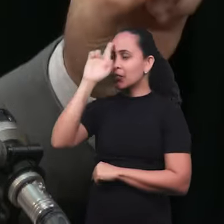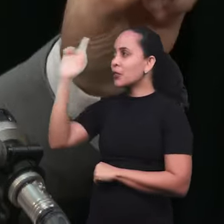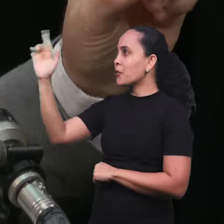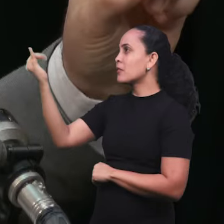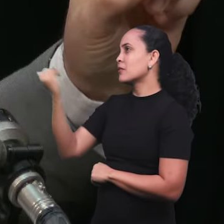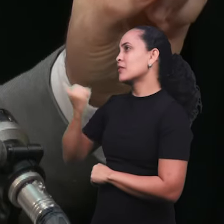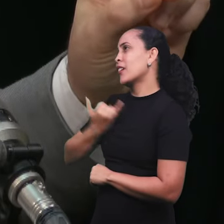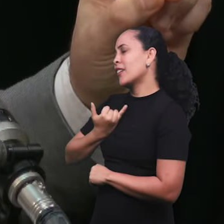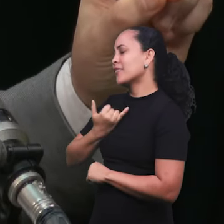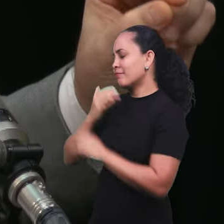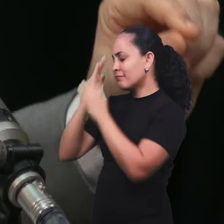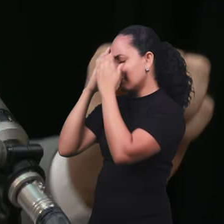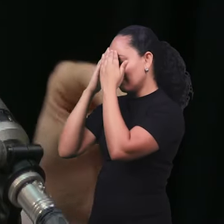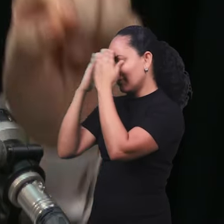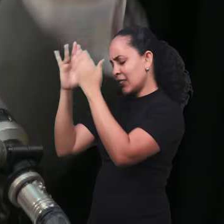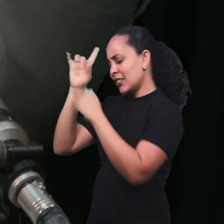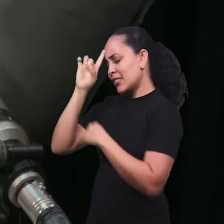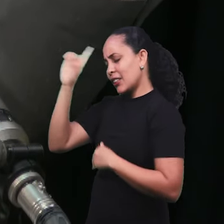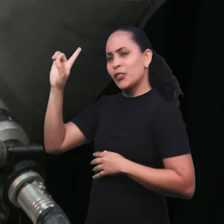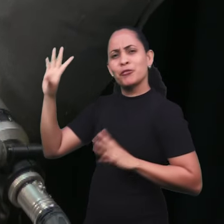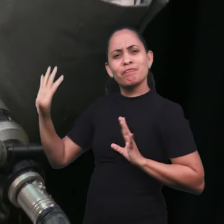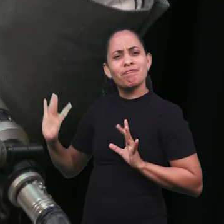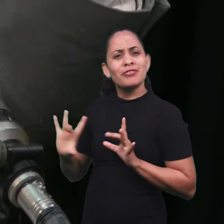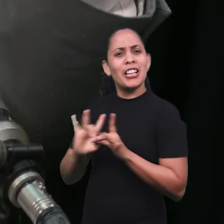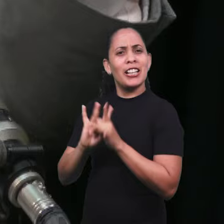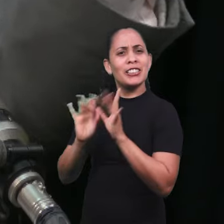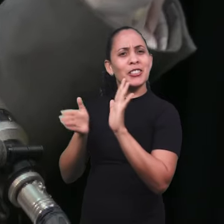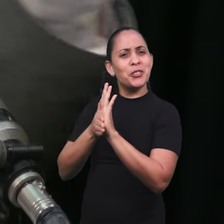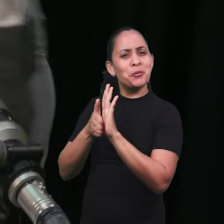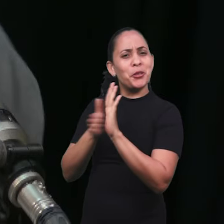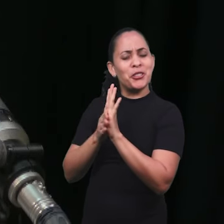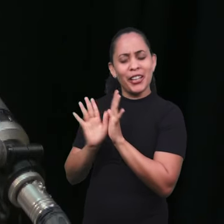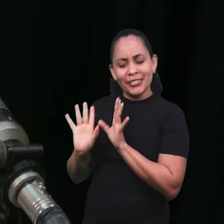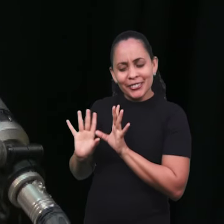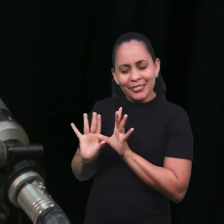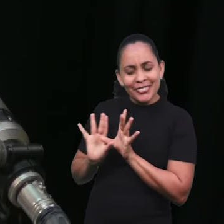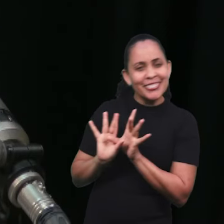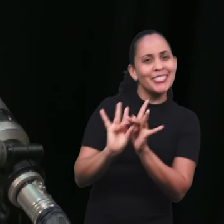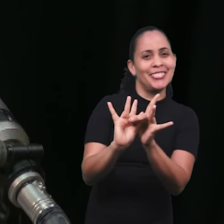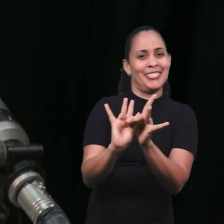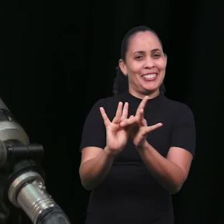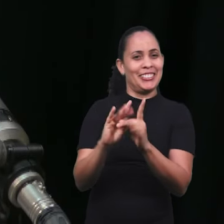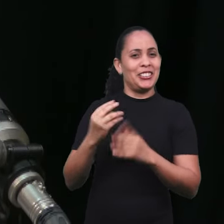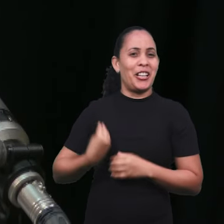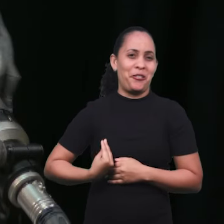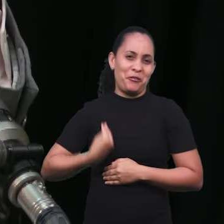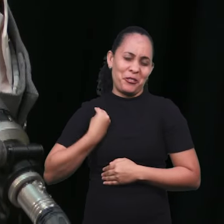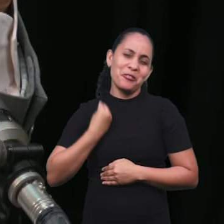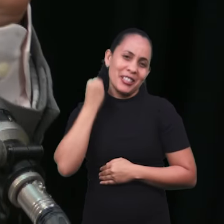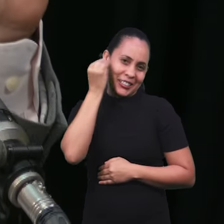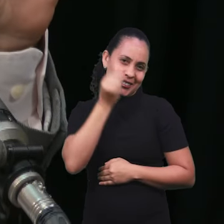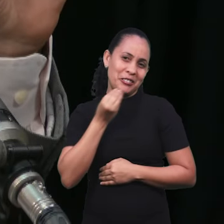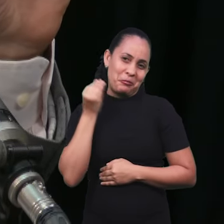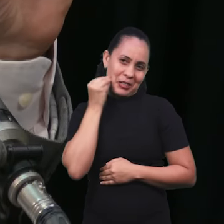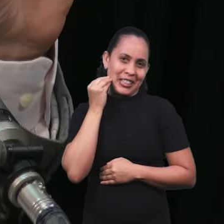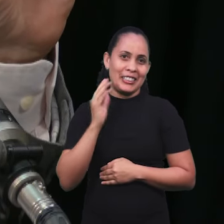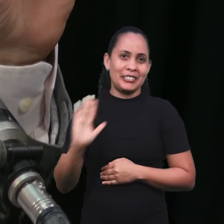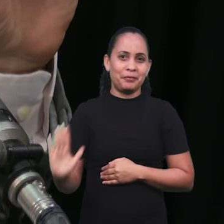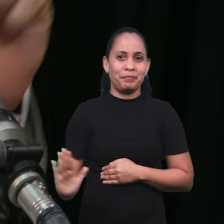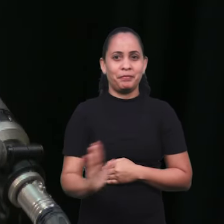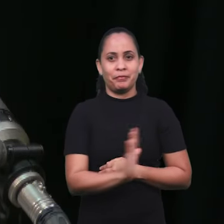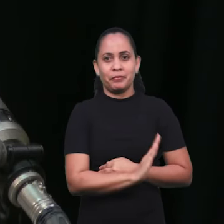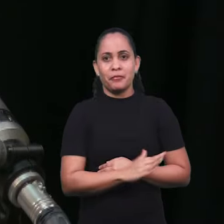fala, Senhor, que teu servo ouve, ele nos coloca dentro dessa linha profética para fazer parte dela, né? Para viver essa